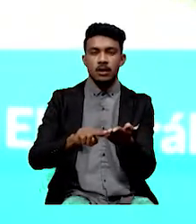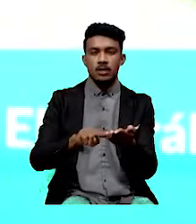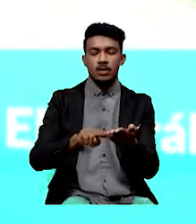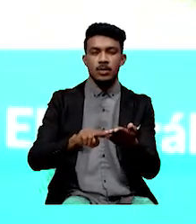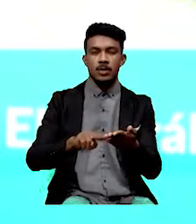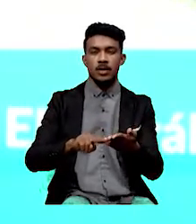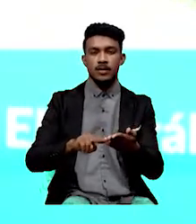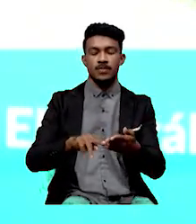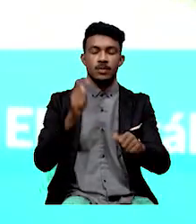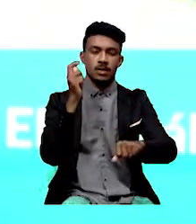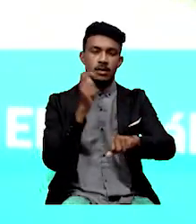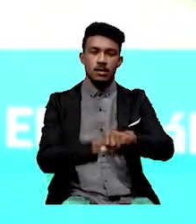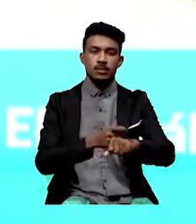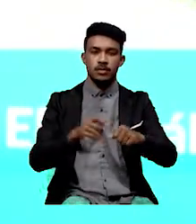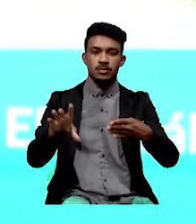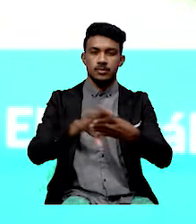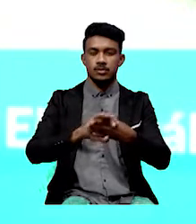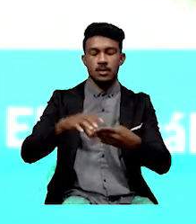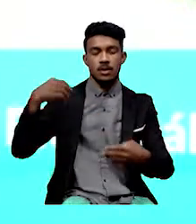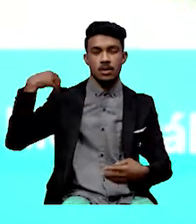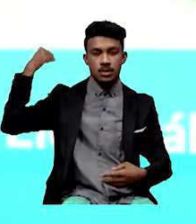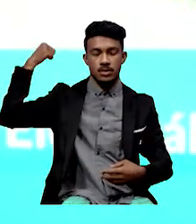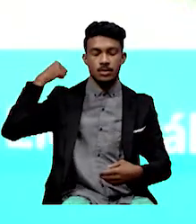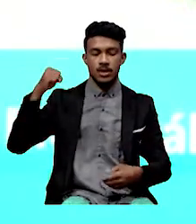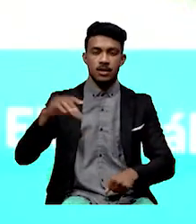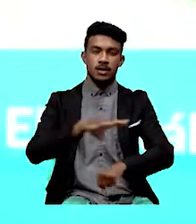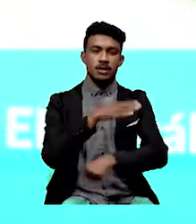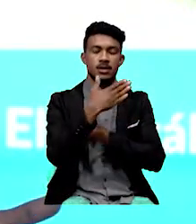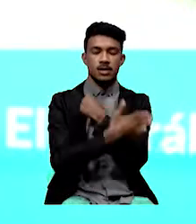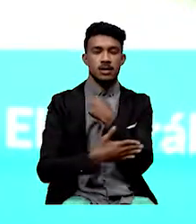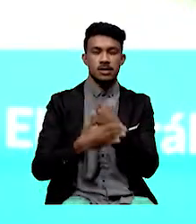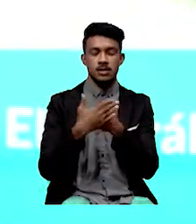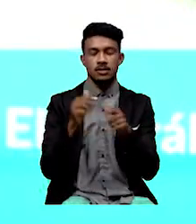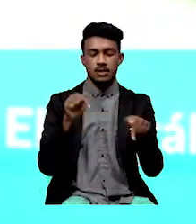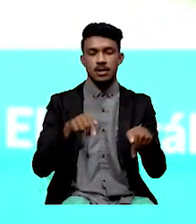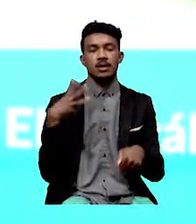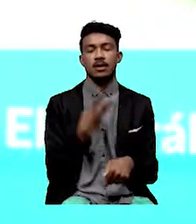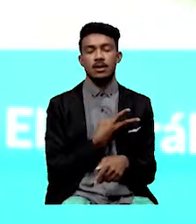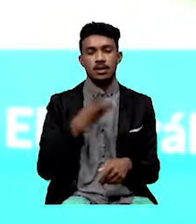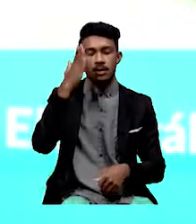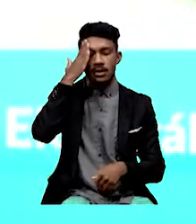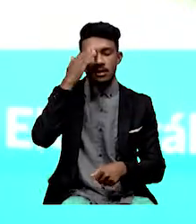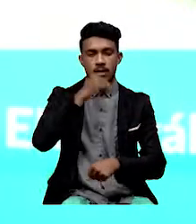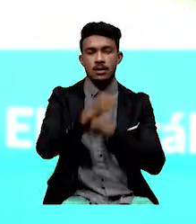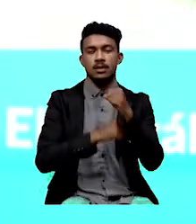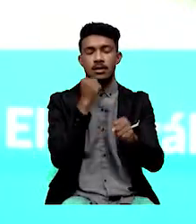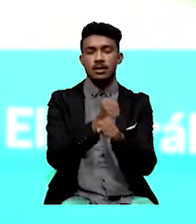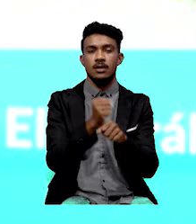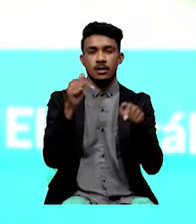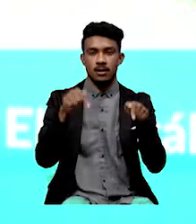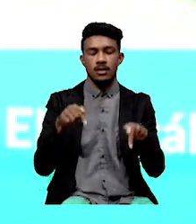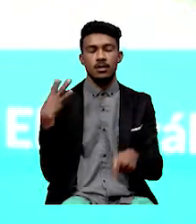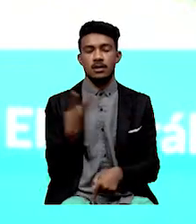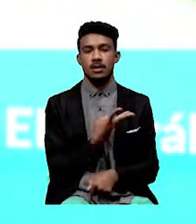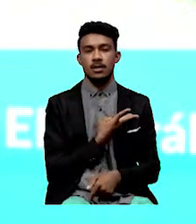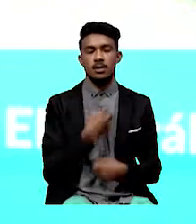ya di halo sama kita kita masa tele kata kina ini dan kita ini elsam dia